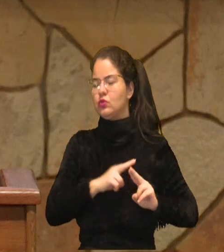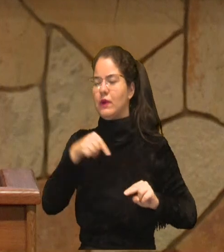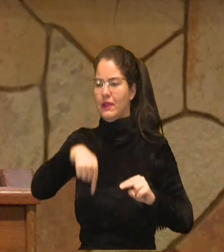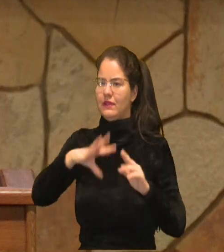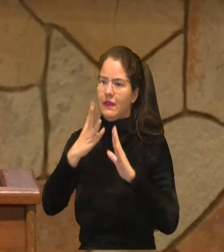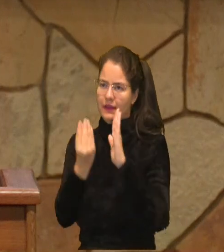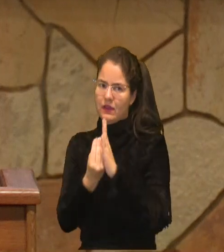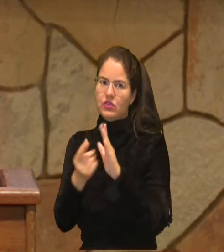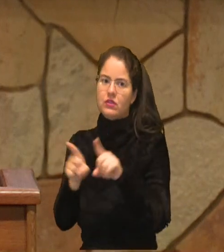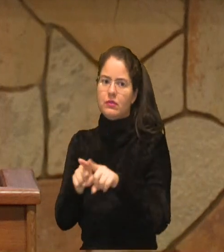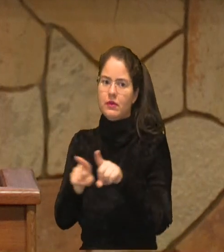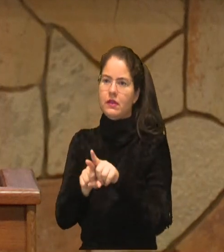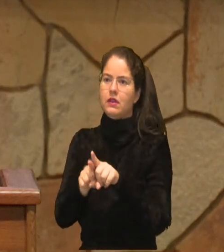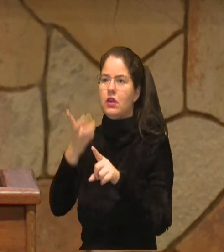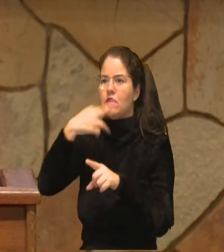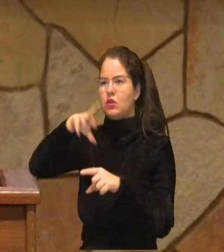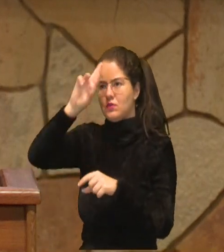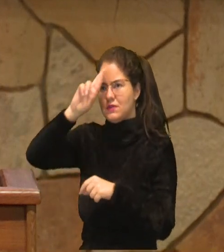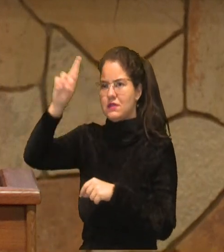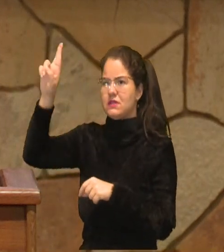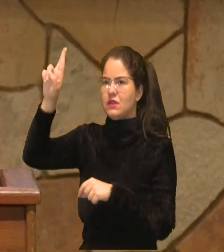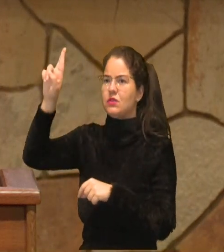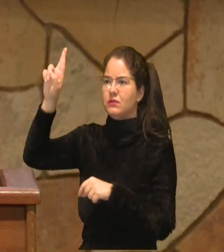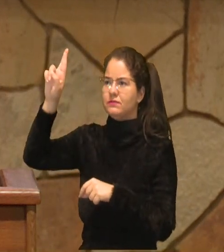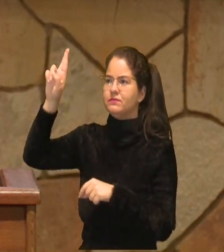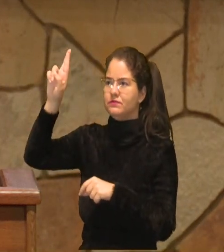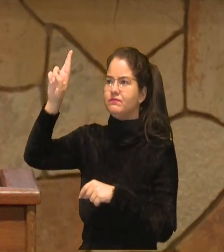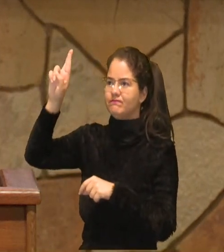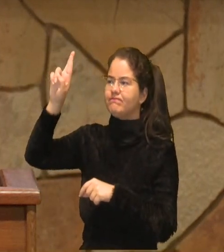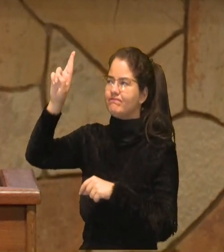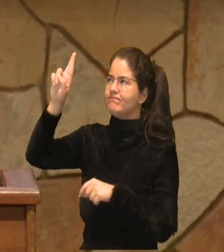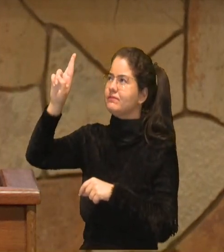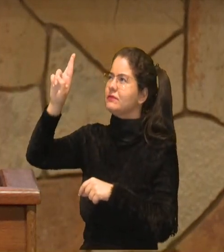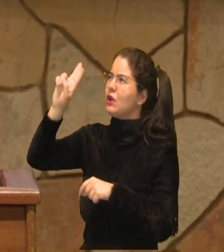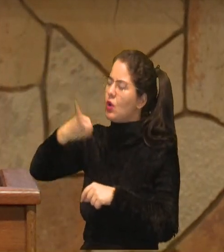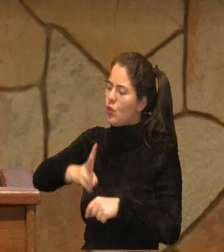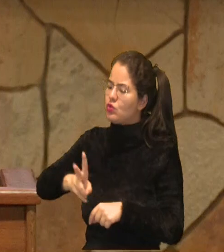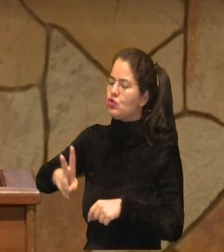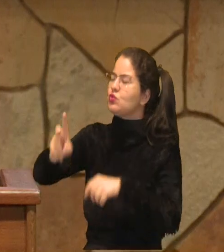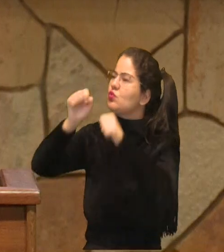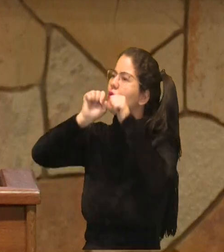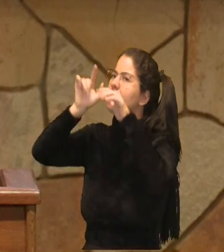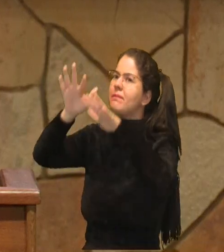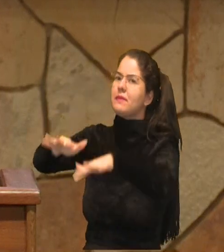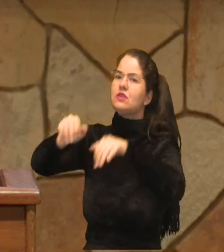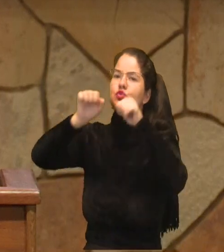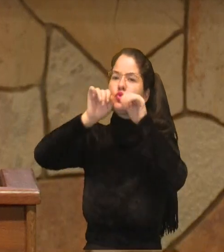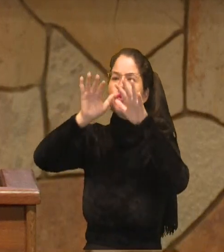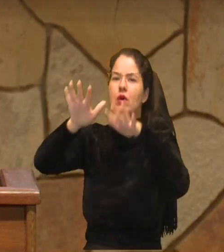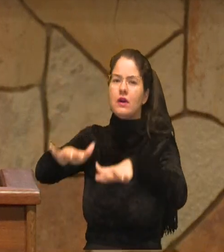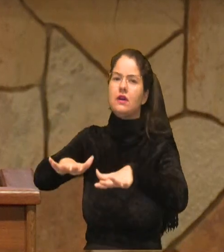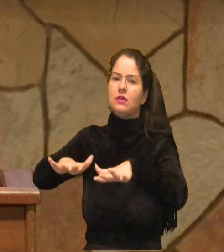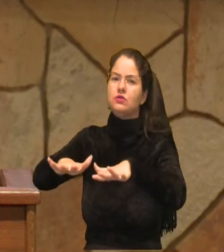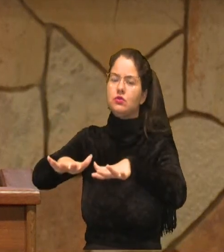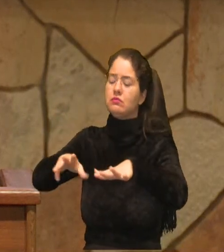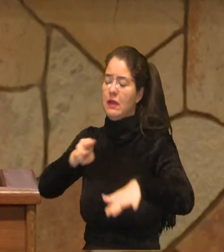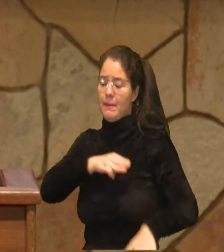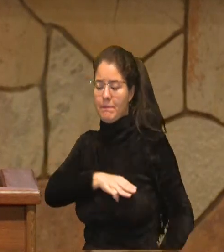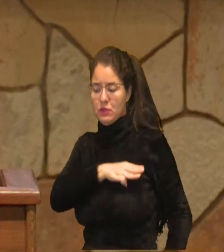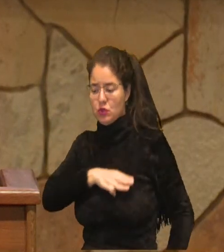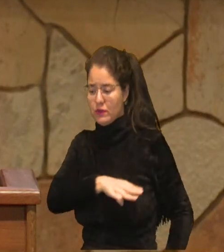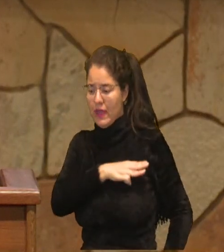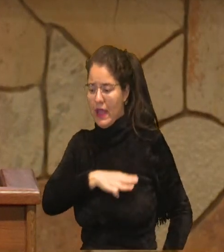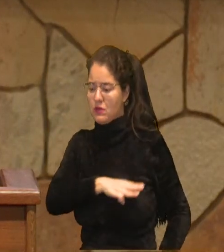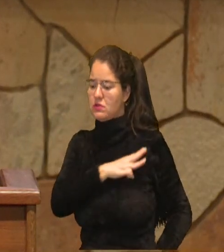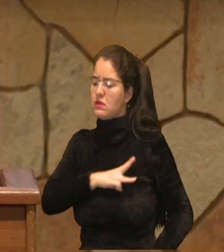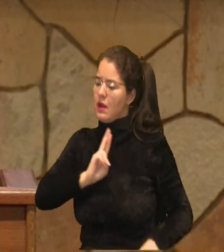nos conduzindo através desse nome precioso que é o nome de Jesus, como missionários para levar este evangelho também, uma